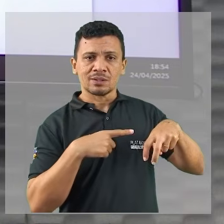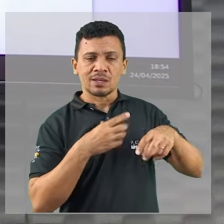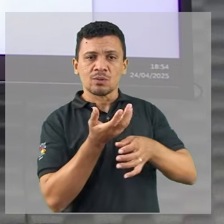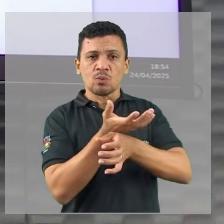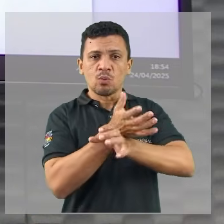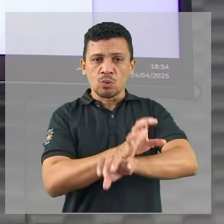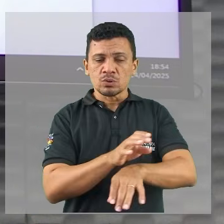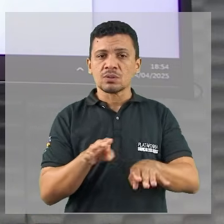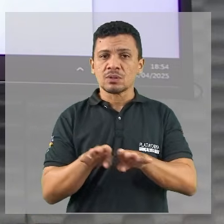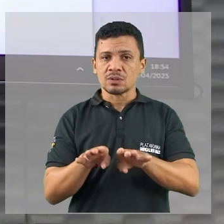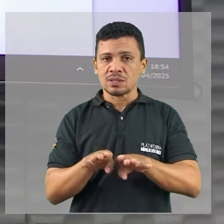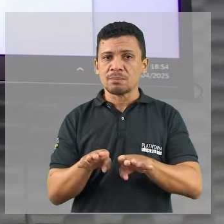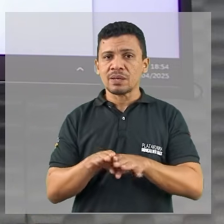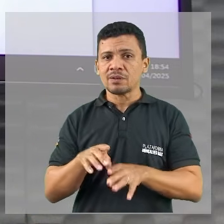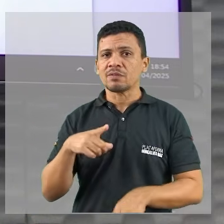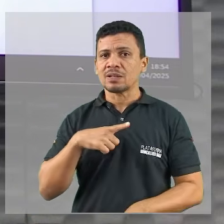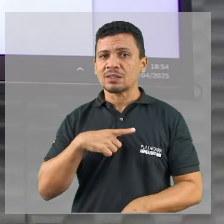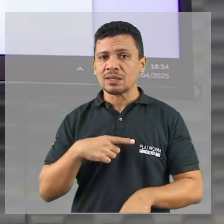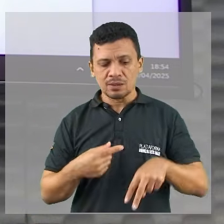do pé, né?